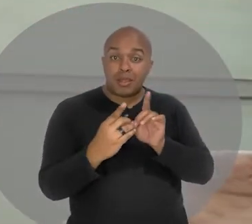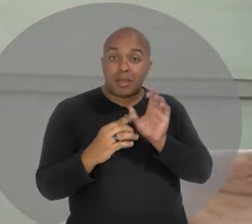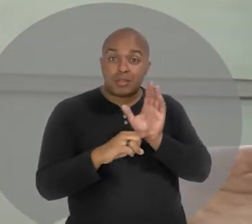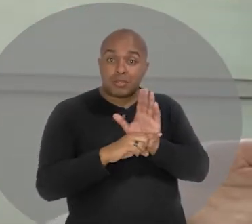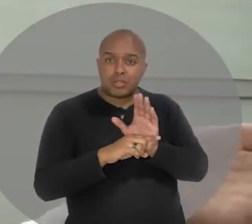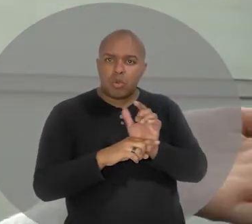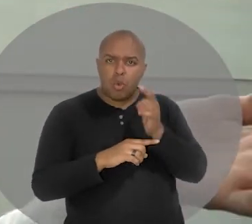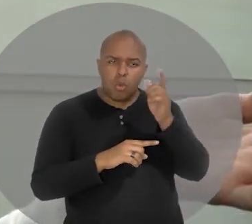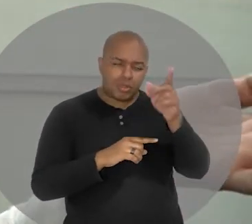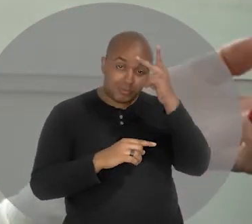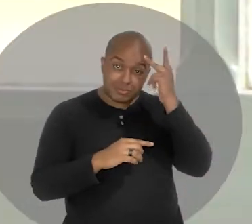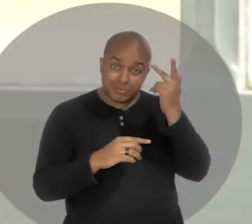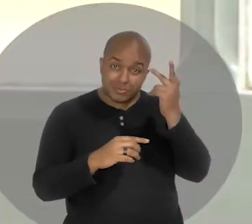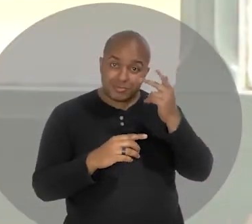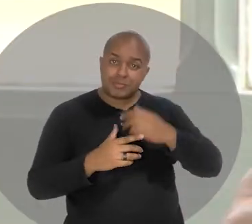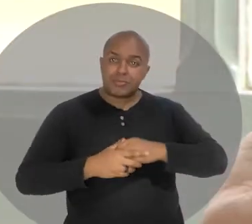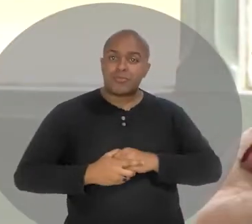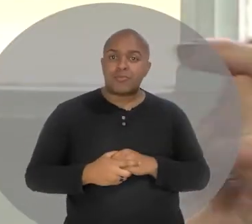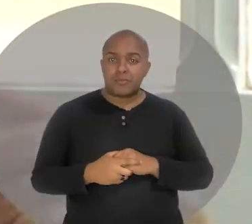outras pessoas.